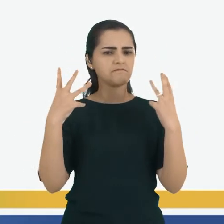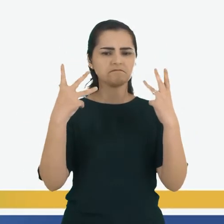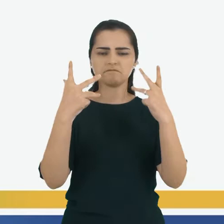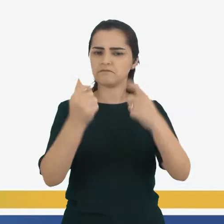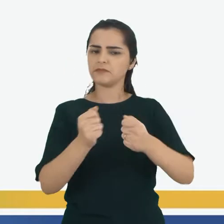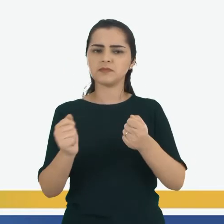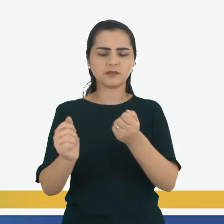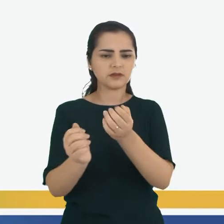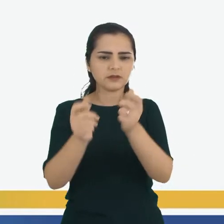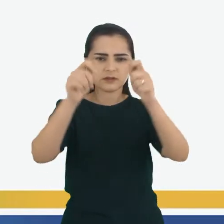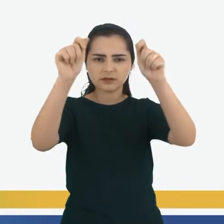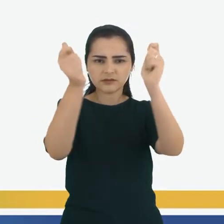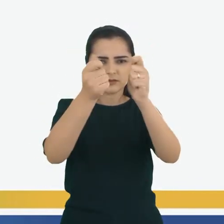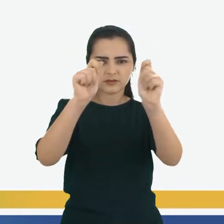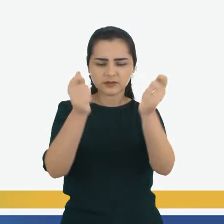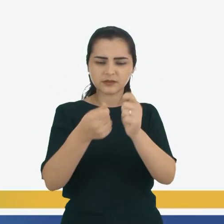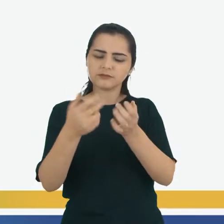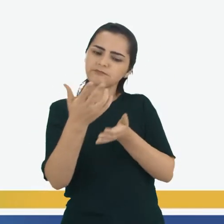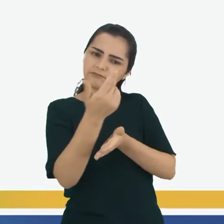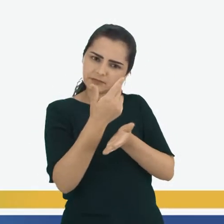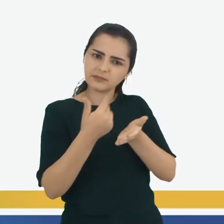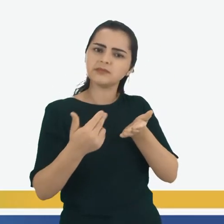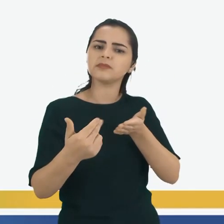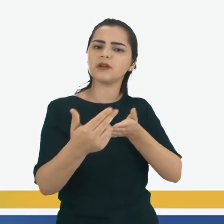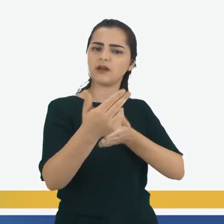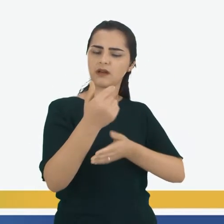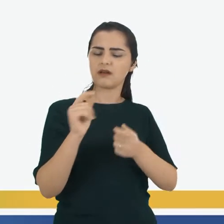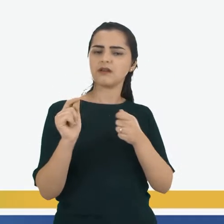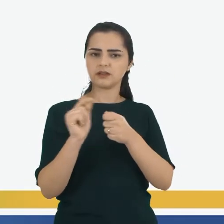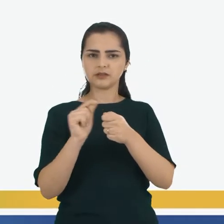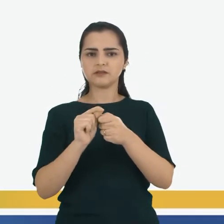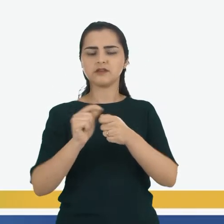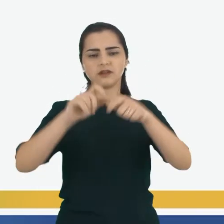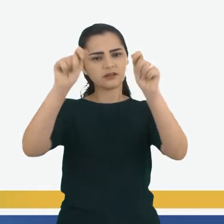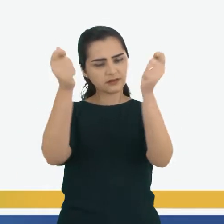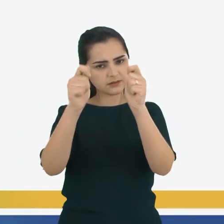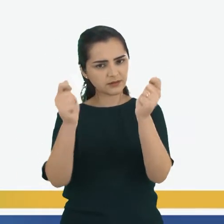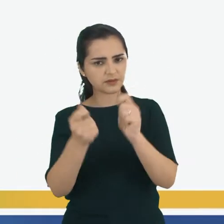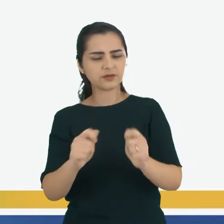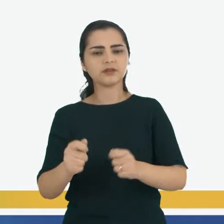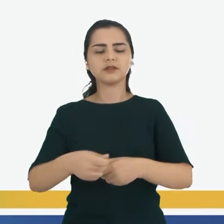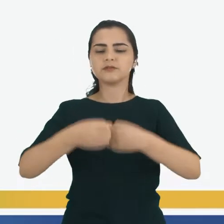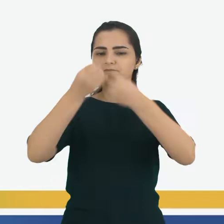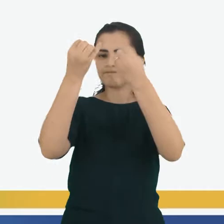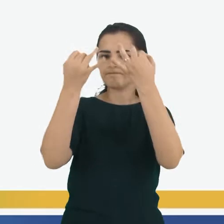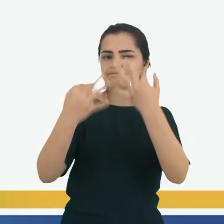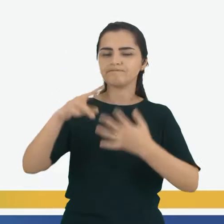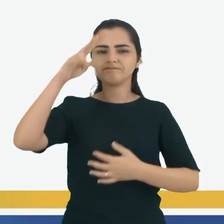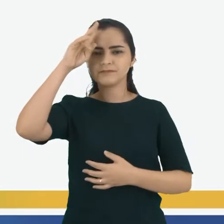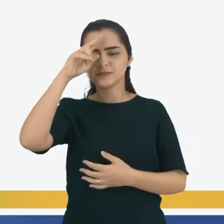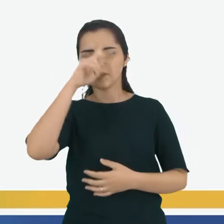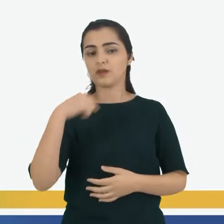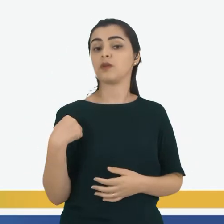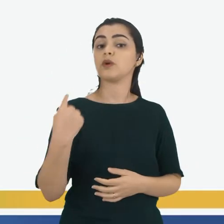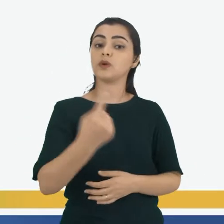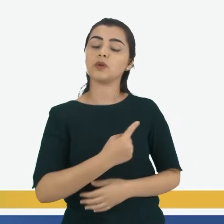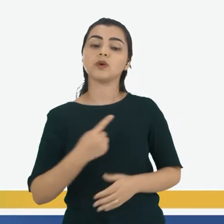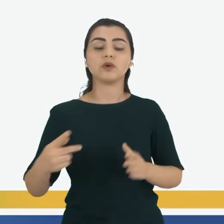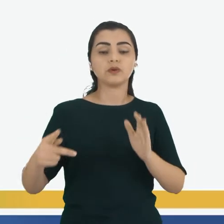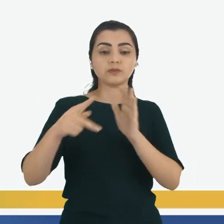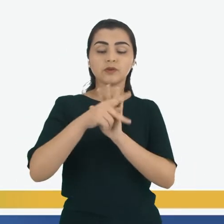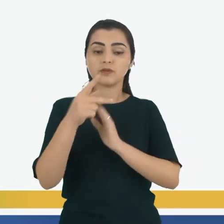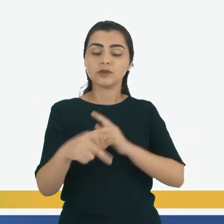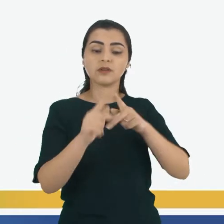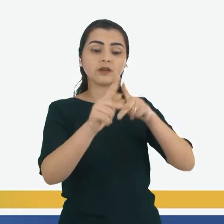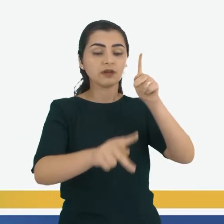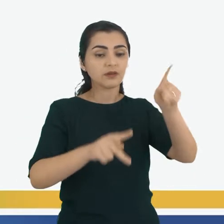essa manifestação artística através da escultura, conta a história do nosso povo, de norte a